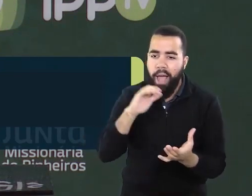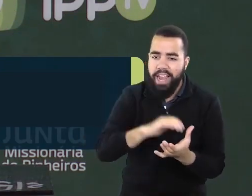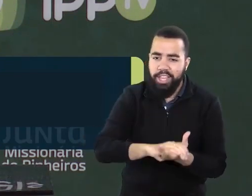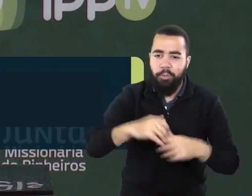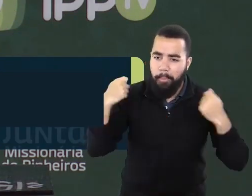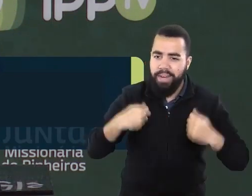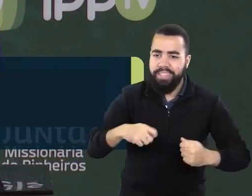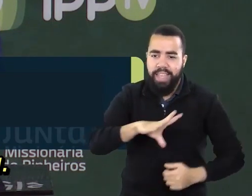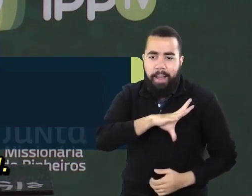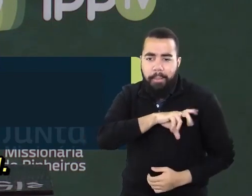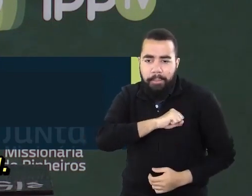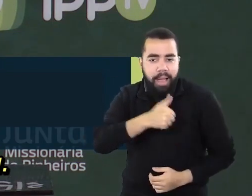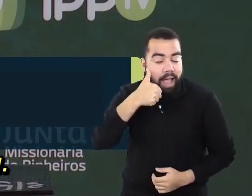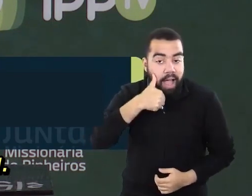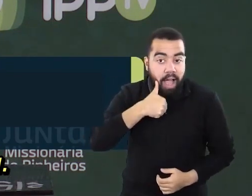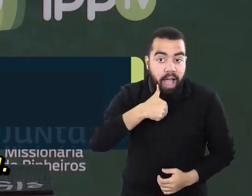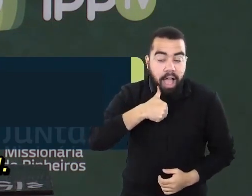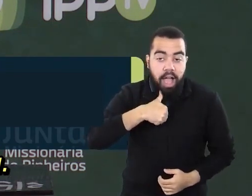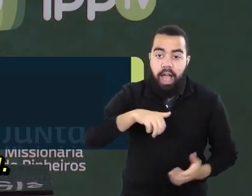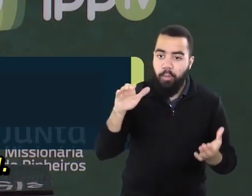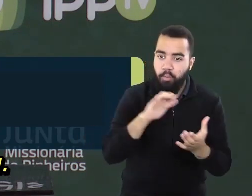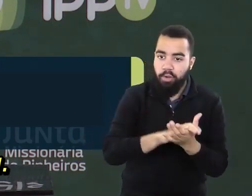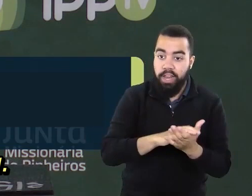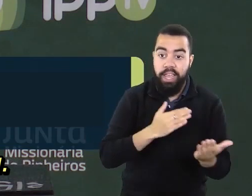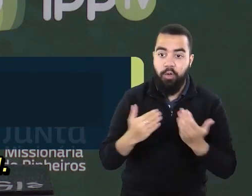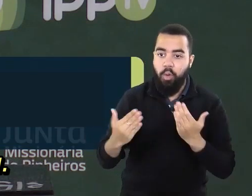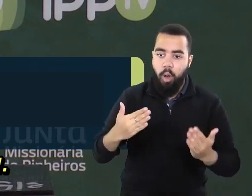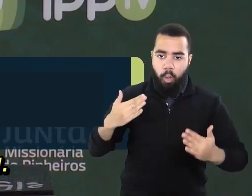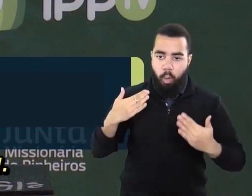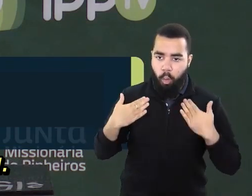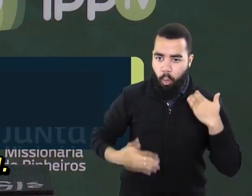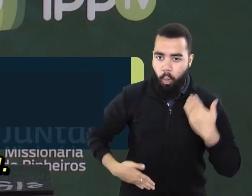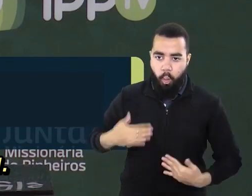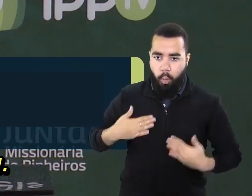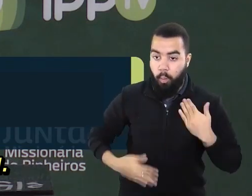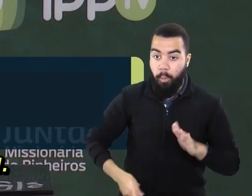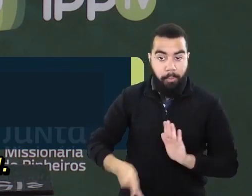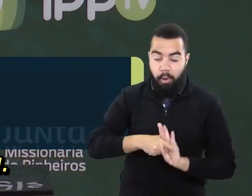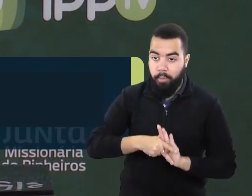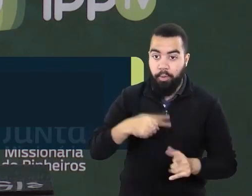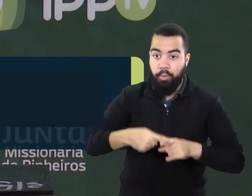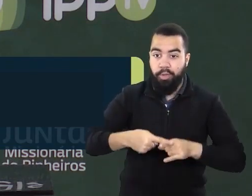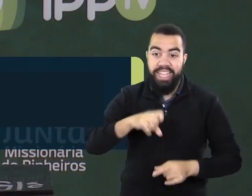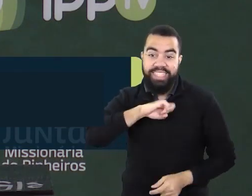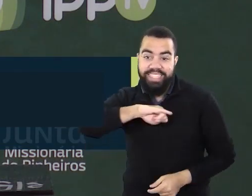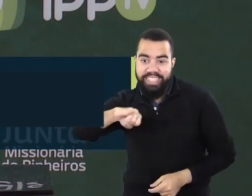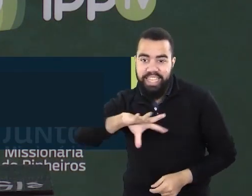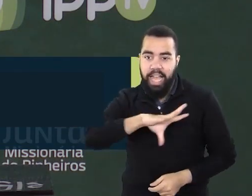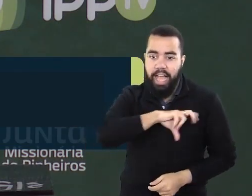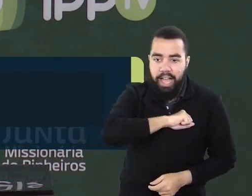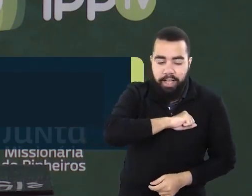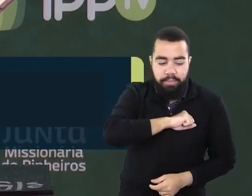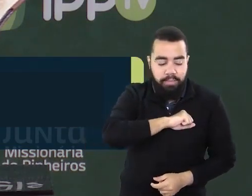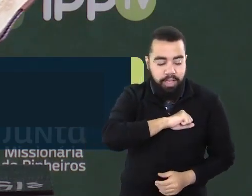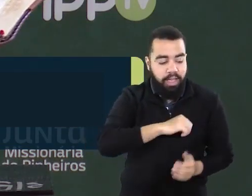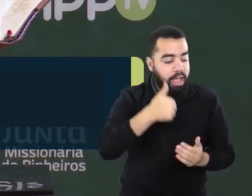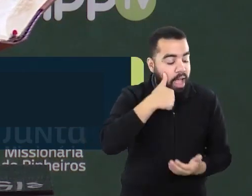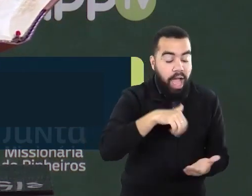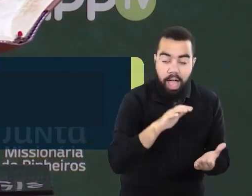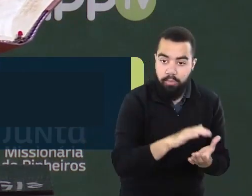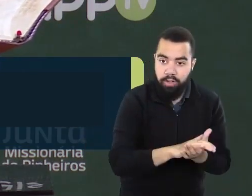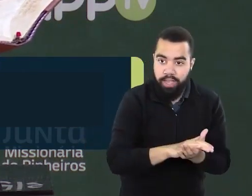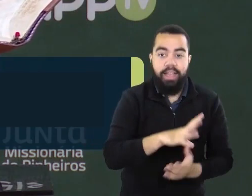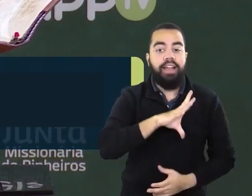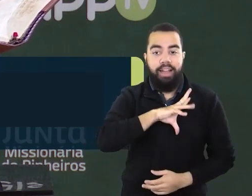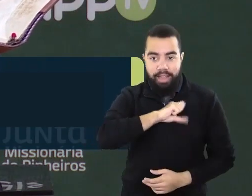próprio corpo. Quem ama a esposa, a si mesmo se ama. Porque ninguém jamais odiou a